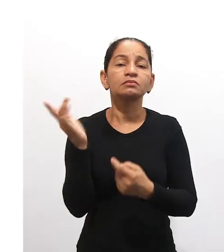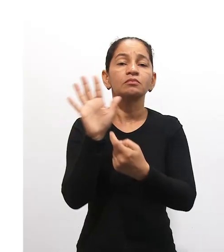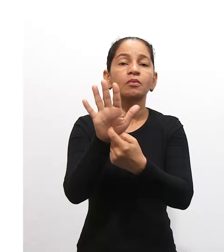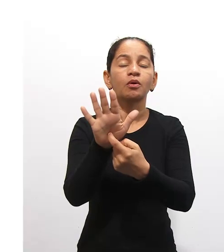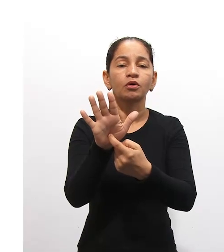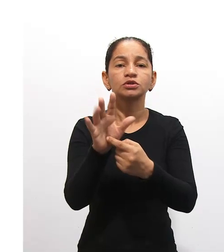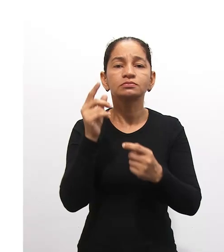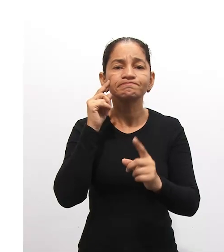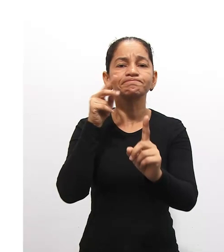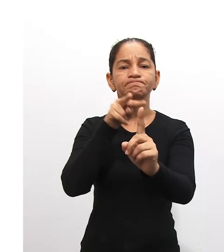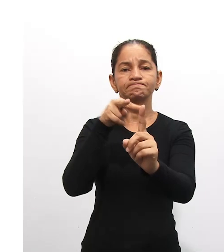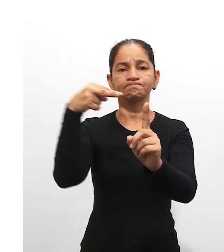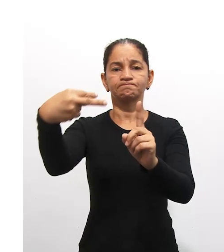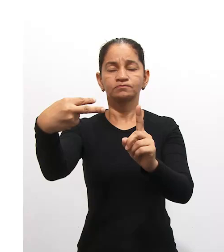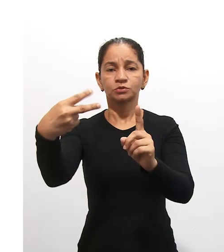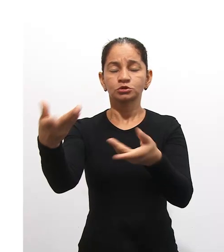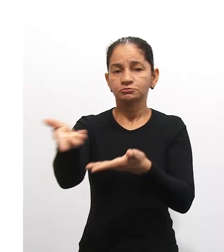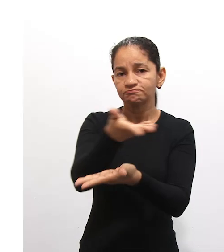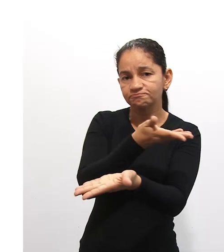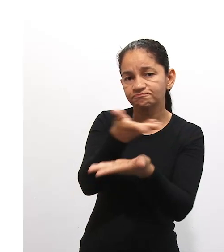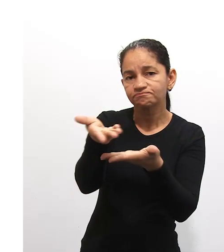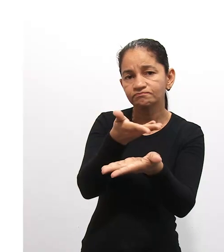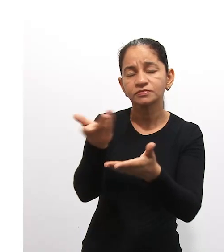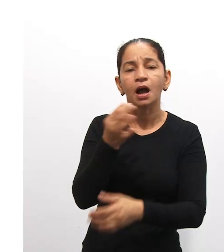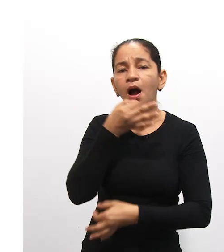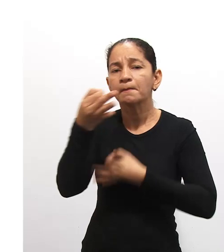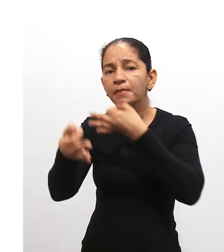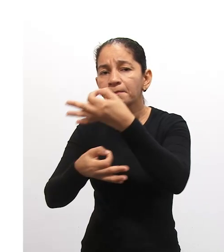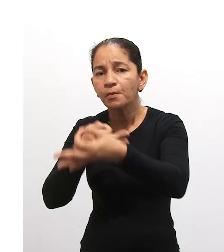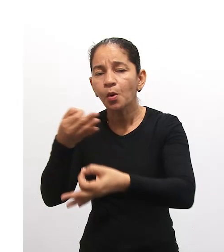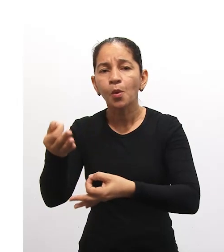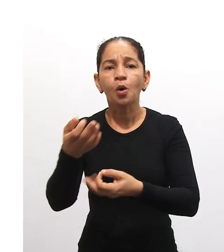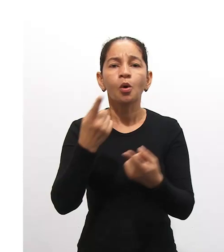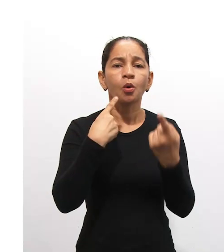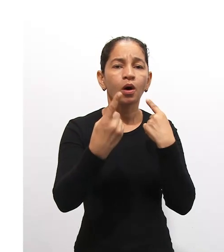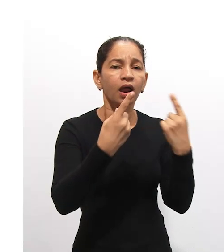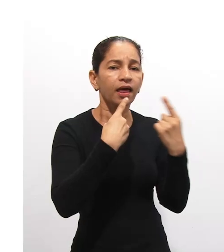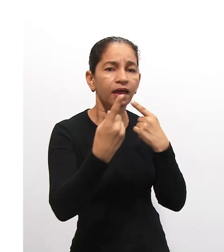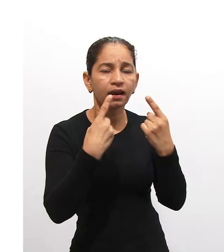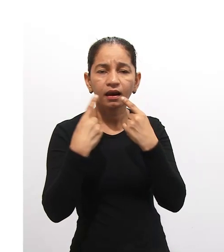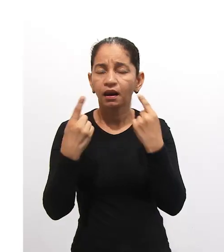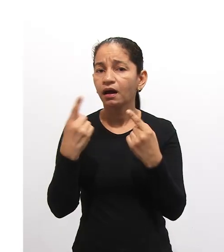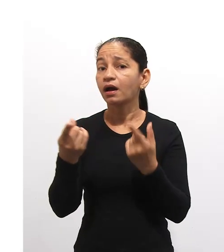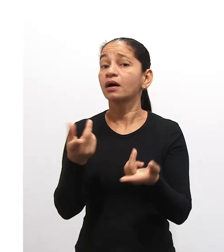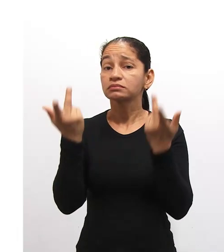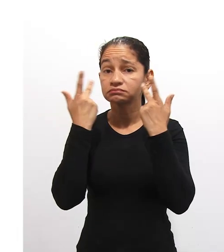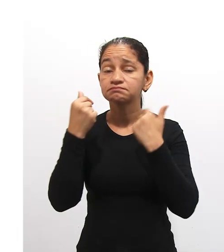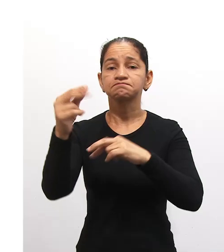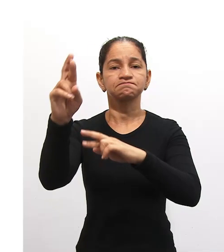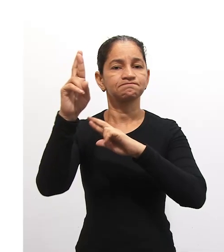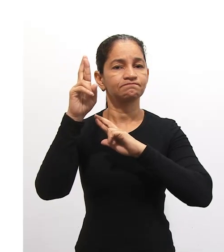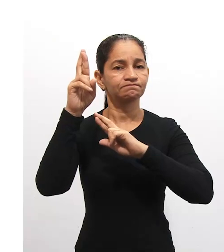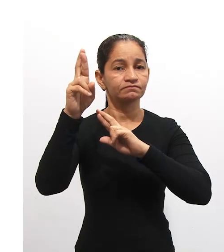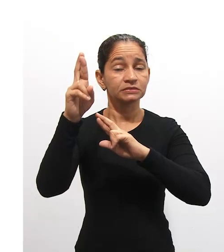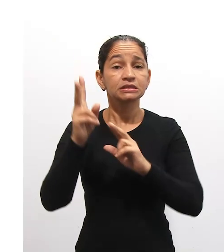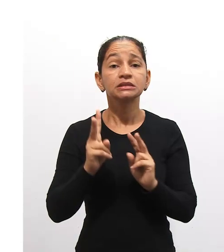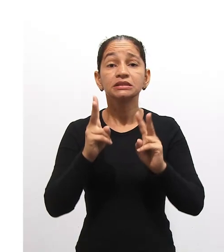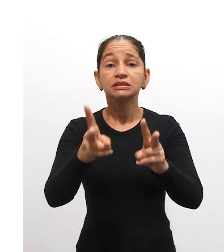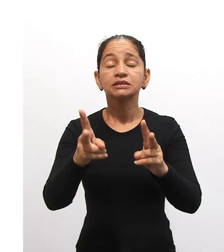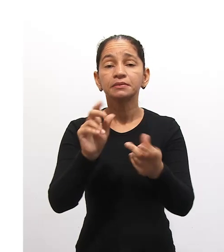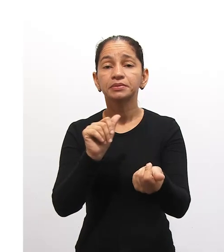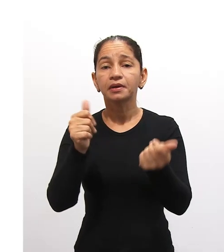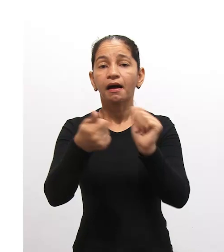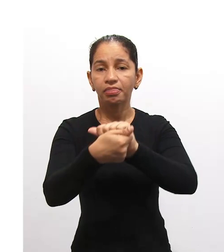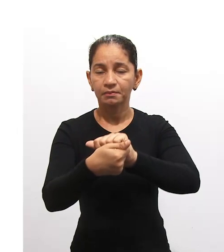promovem visão compartilhada, reflexões coletivas e diálogo, tornando-se mais resilientes e adaptáveis.